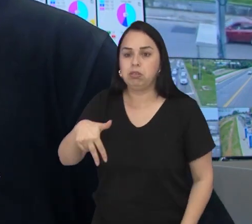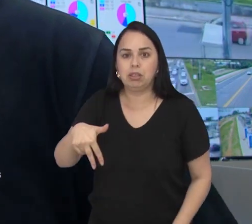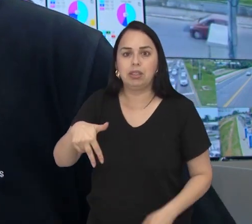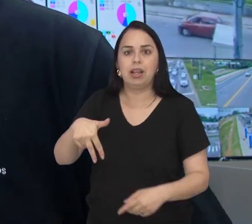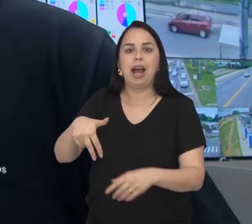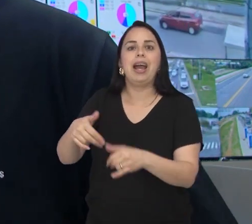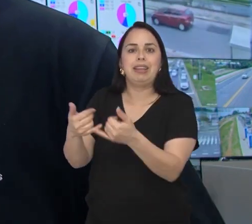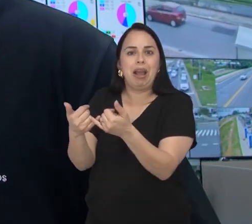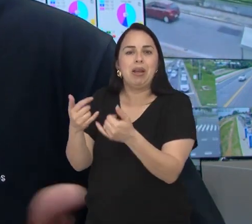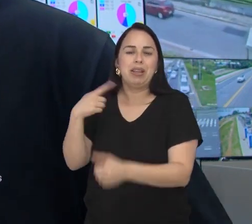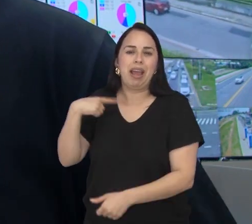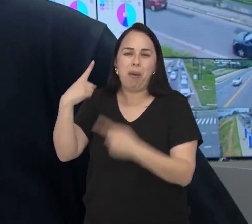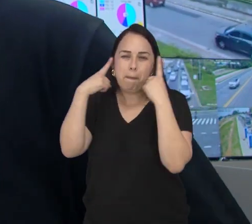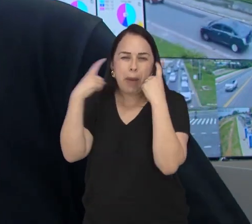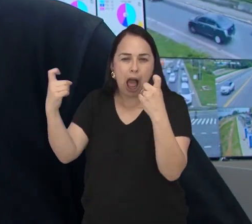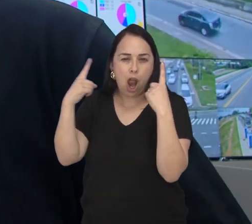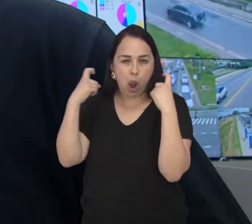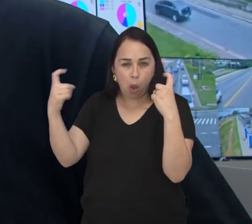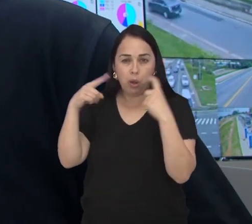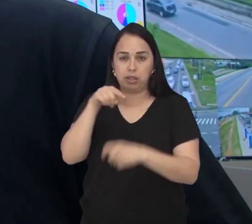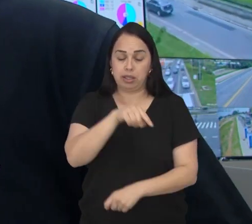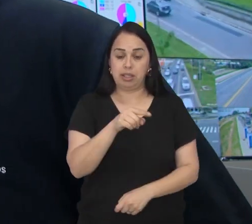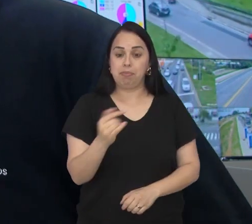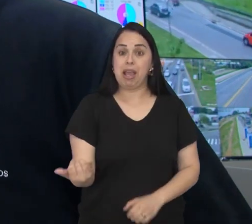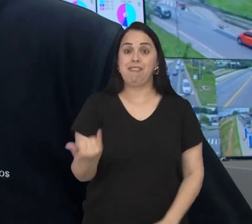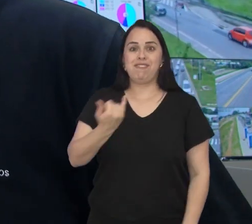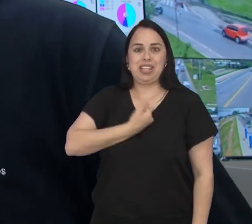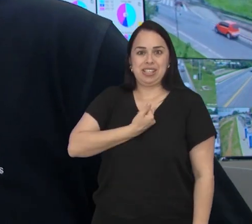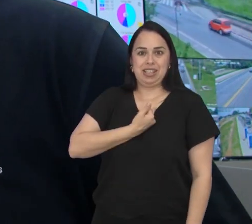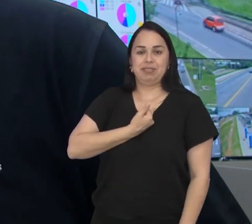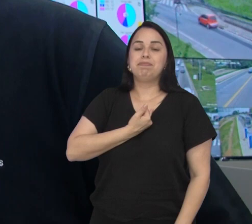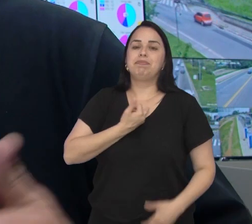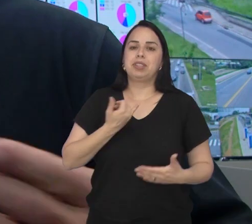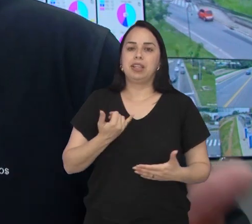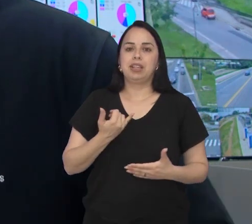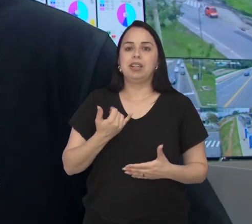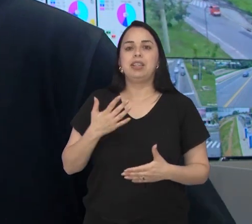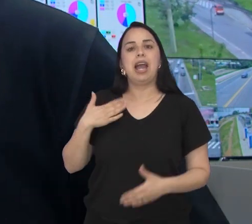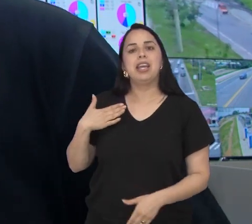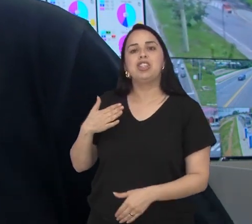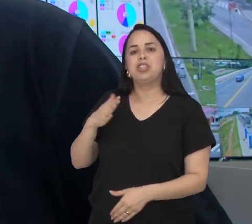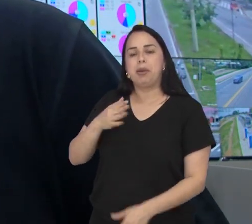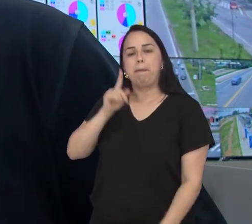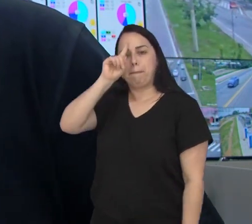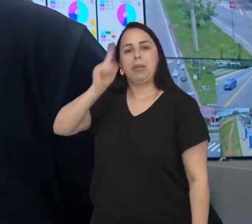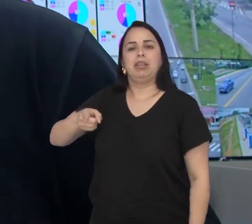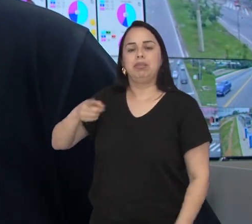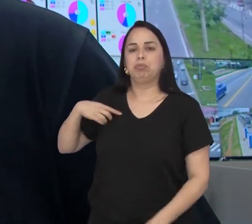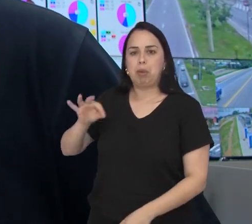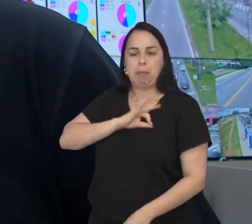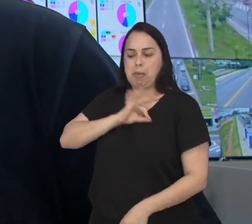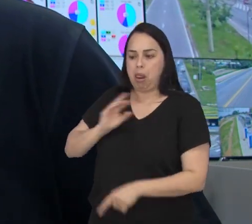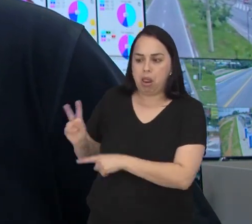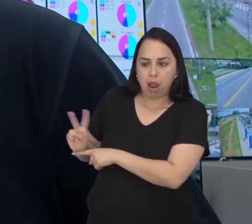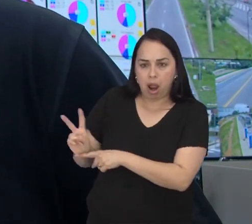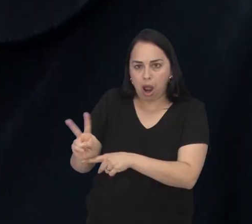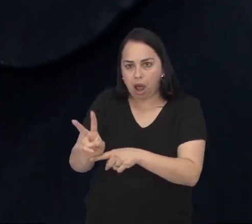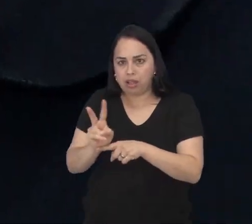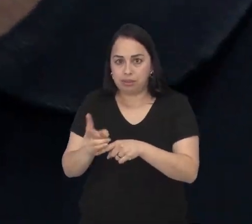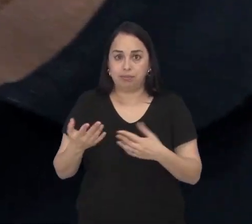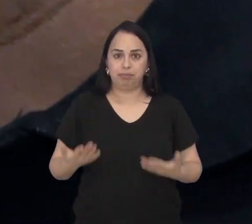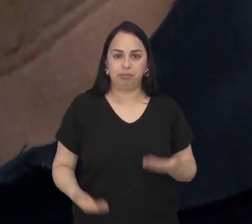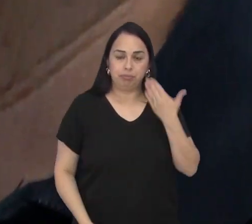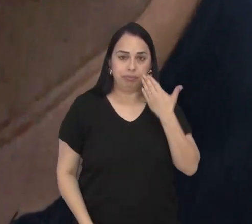de invasão, toca também um alarme aqui, um aviso para a gente e é acionada uma viatura também para o local para fazer a